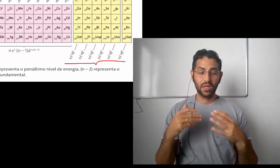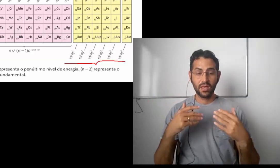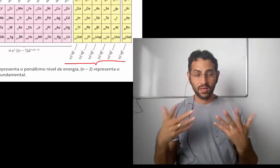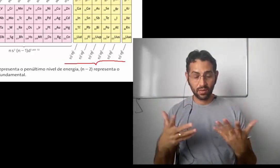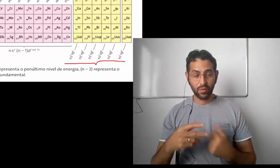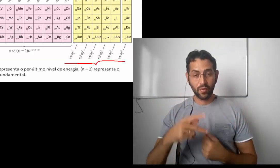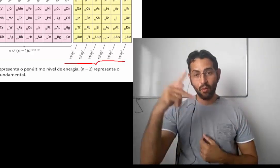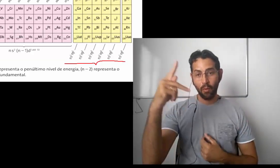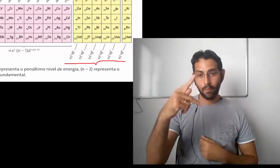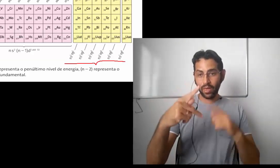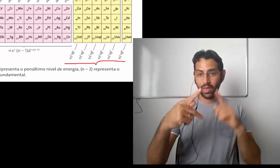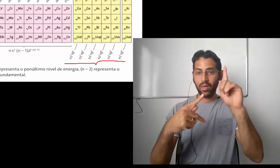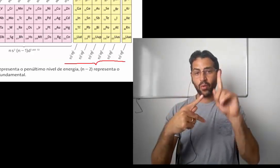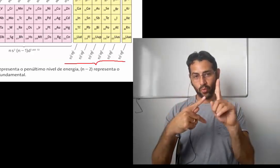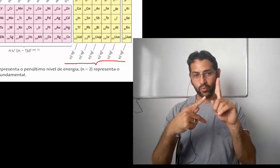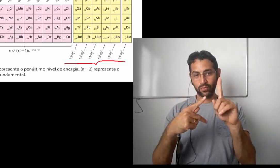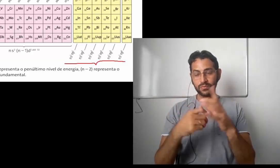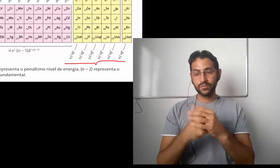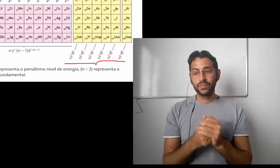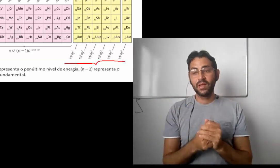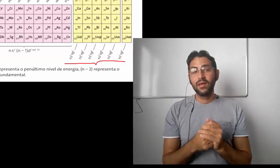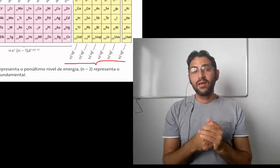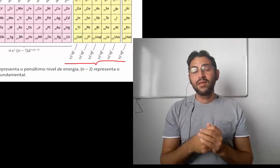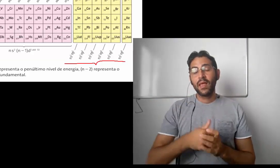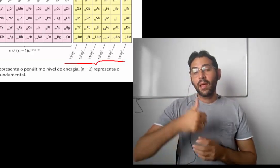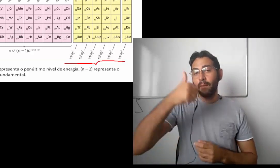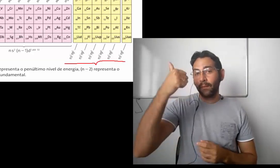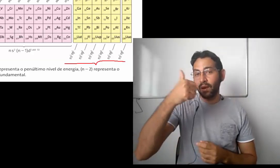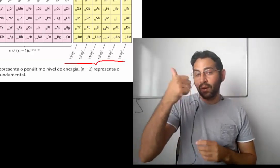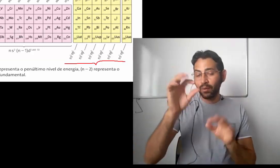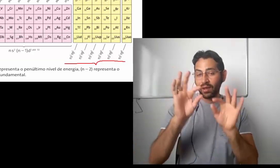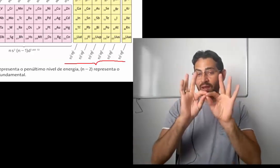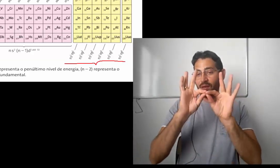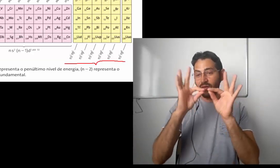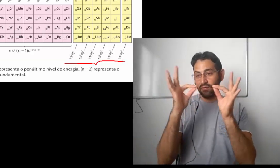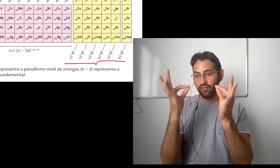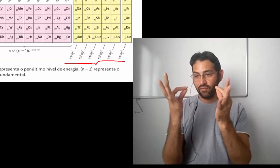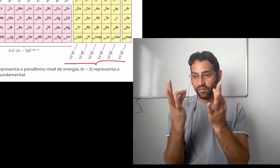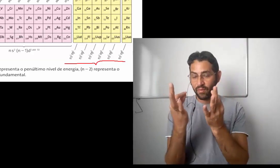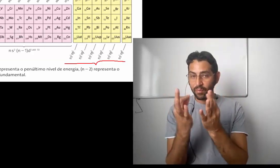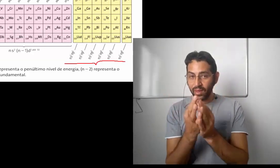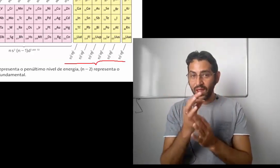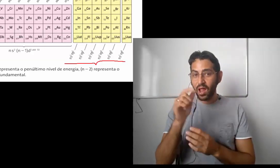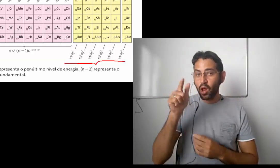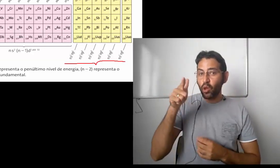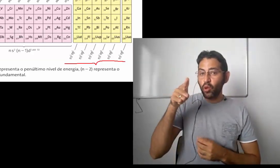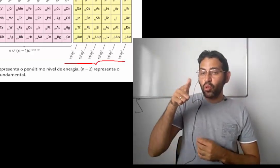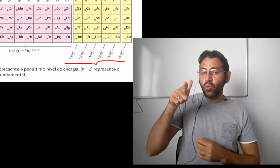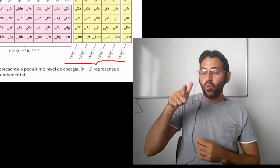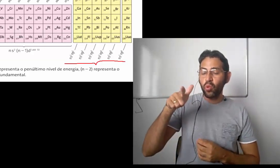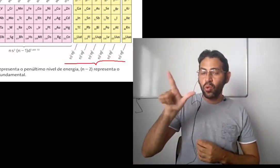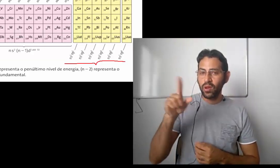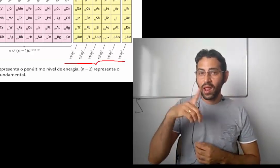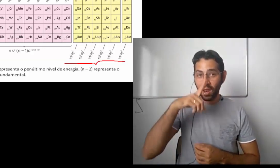P1, ele é o representativo do lado direito, primeiro aqui, ó.